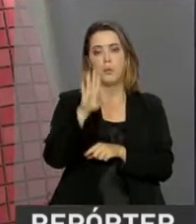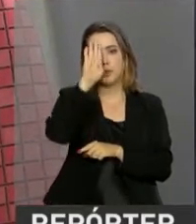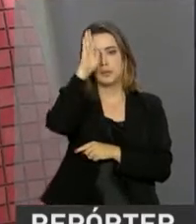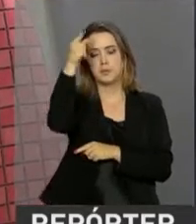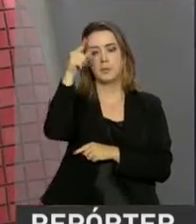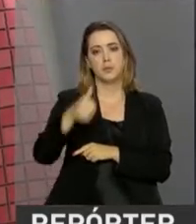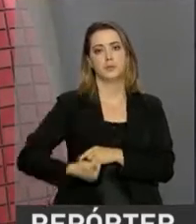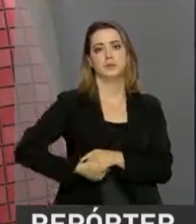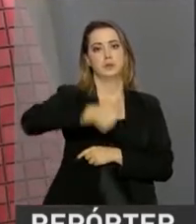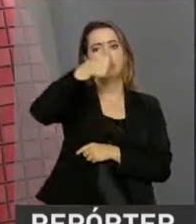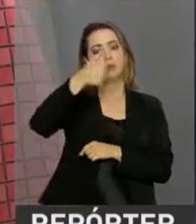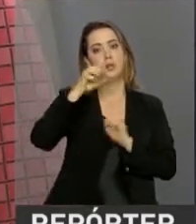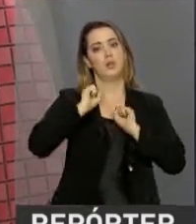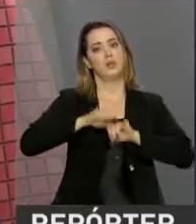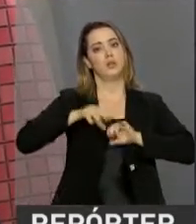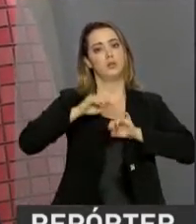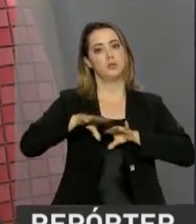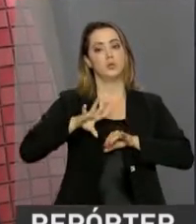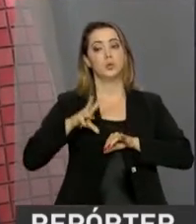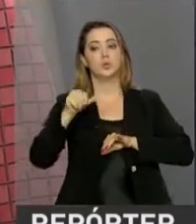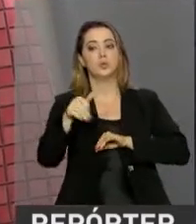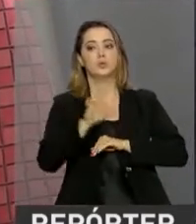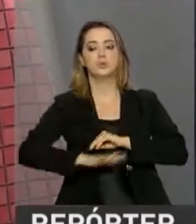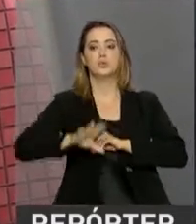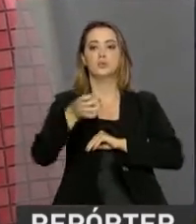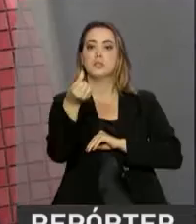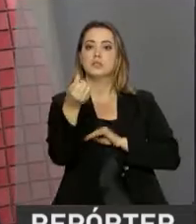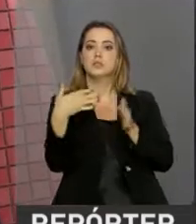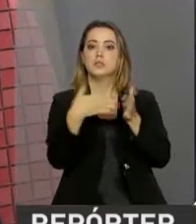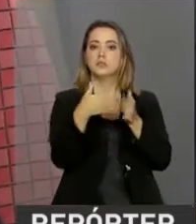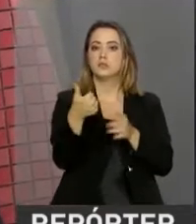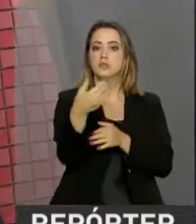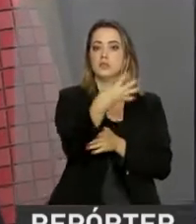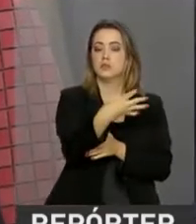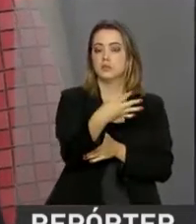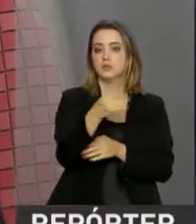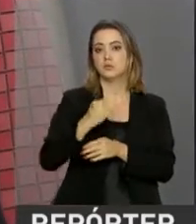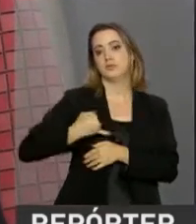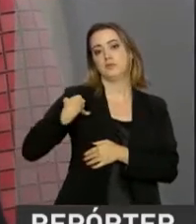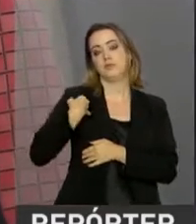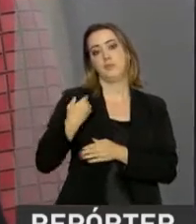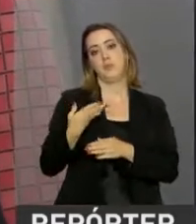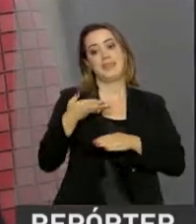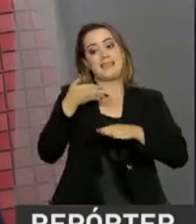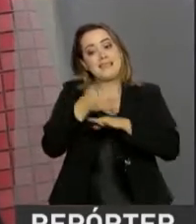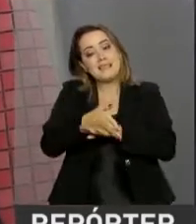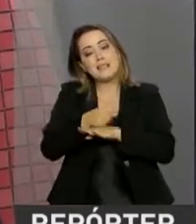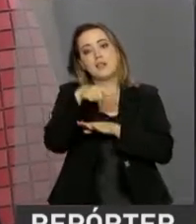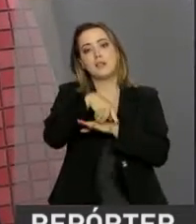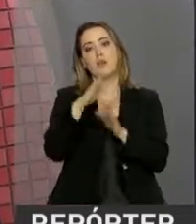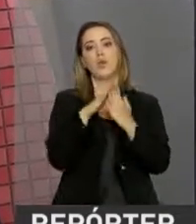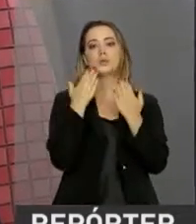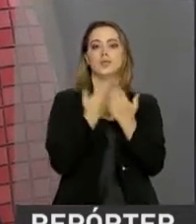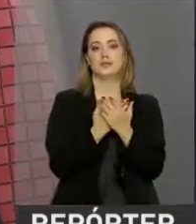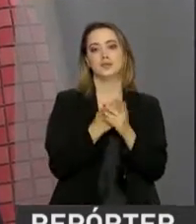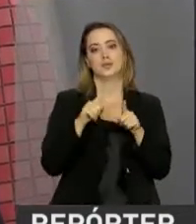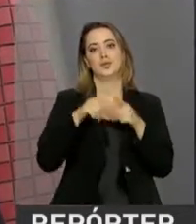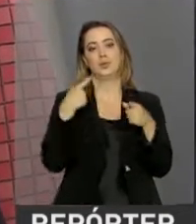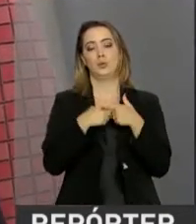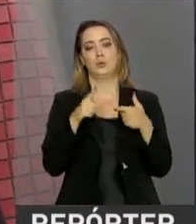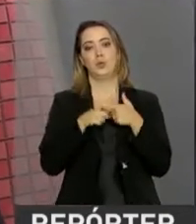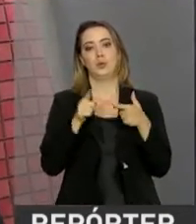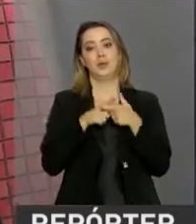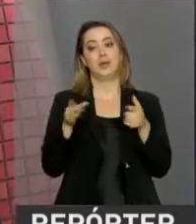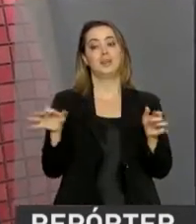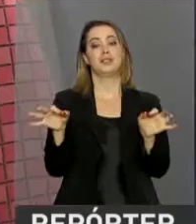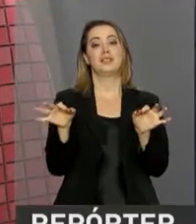crianças de 6 a 14 anos estão na escola. O problema é garantir que as crianças concluam o ensino fundamental